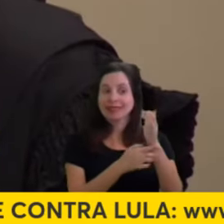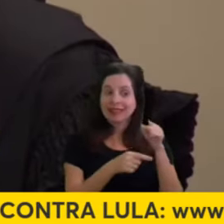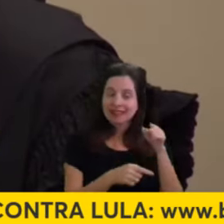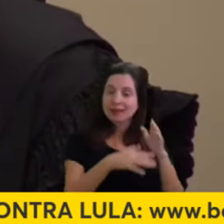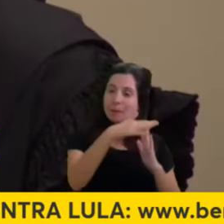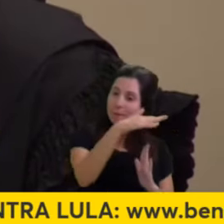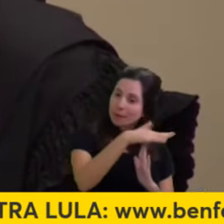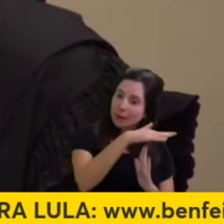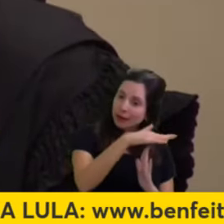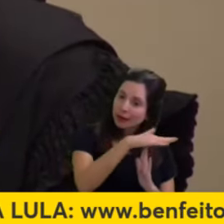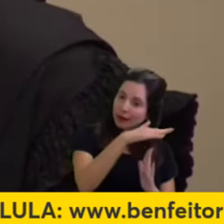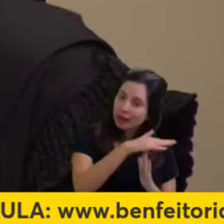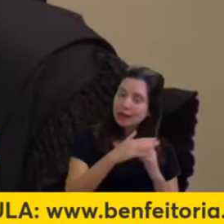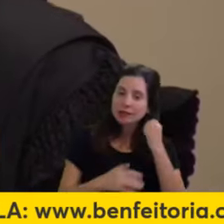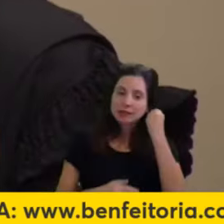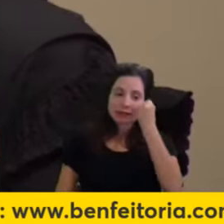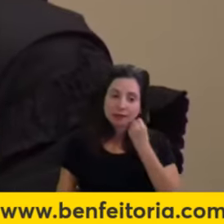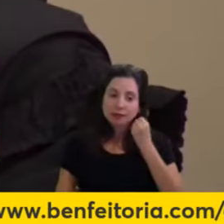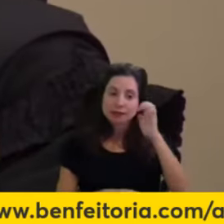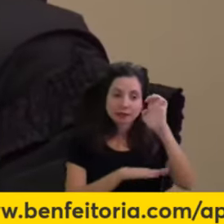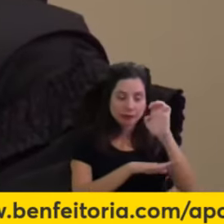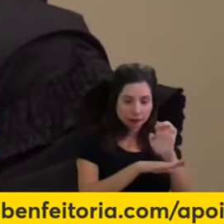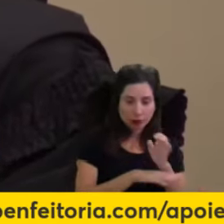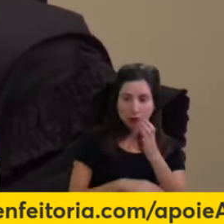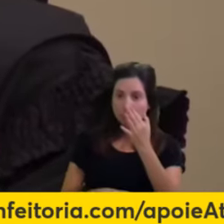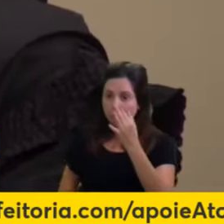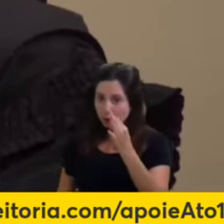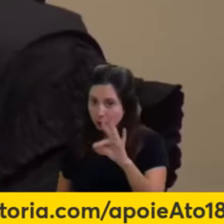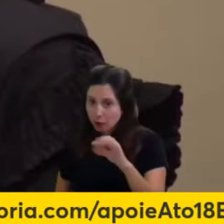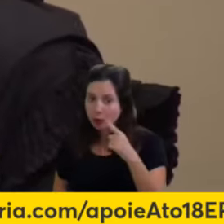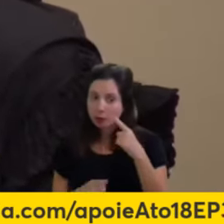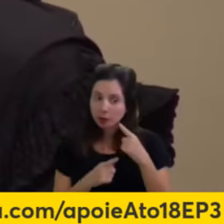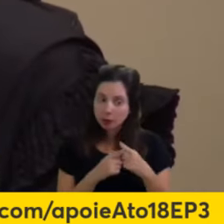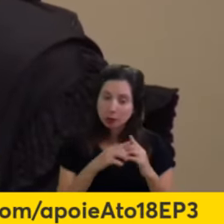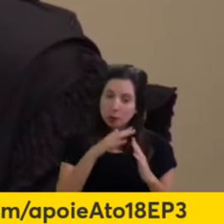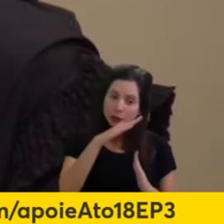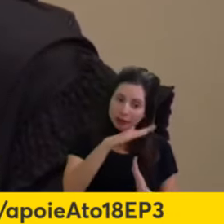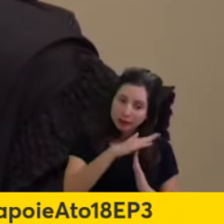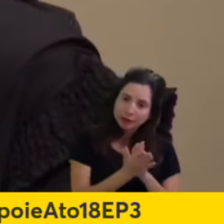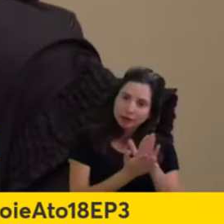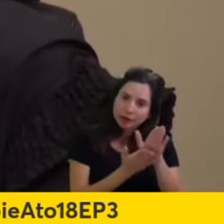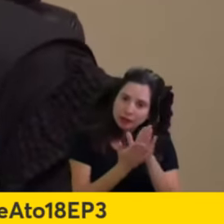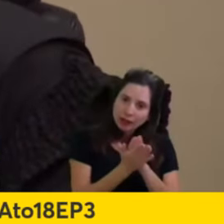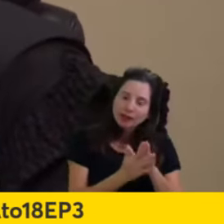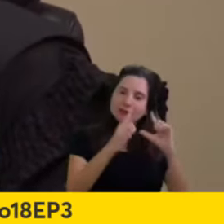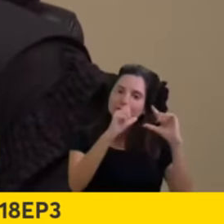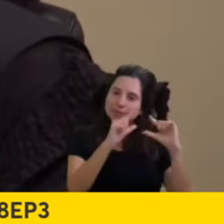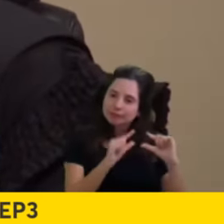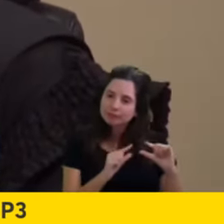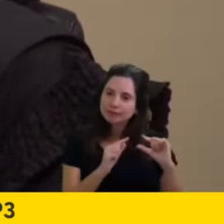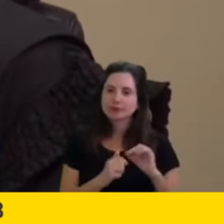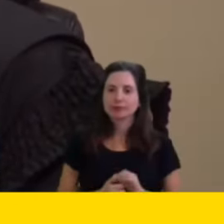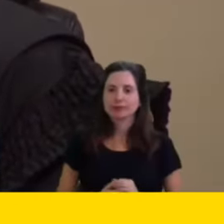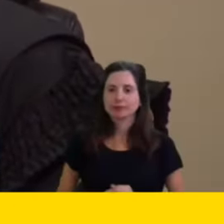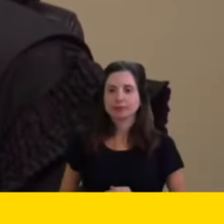candidatar a deputado federal aou estadual porque o limite de gastos para essas candidaturas é muito inferior ao Senado da República